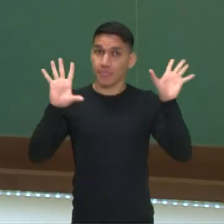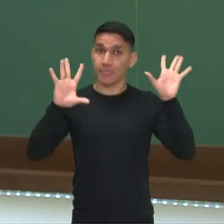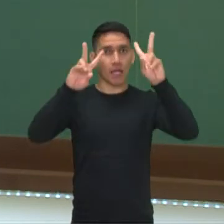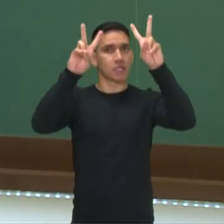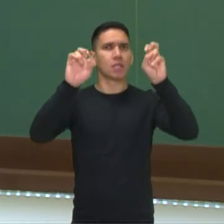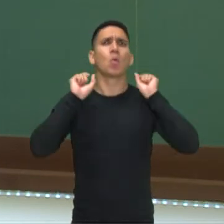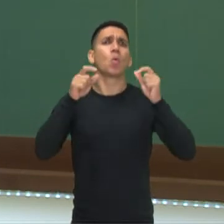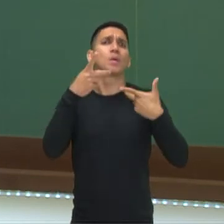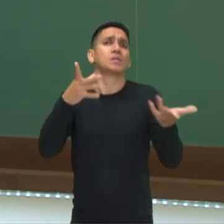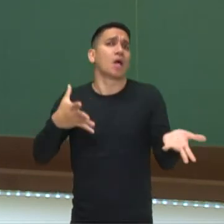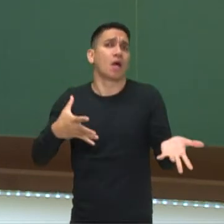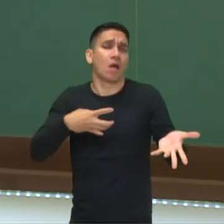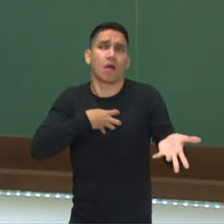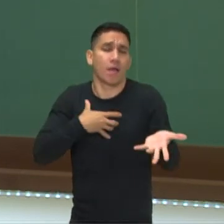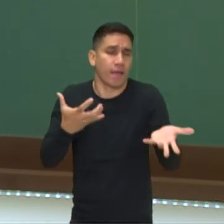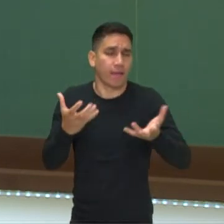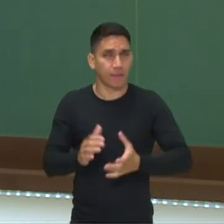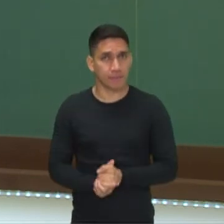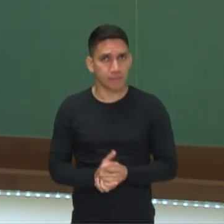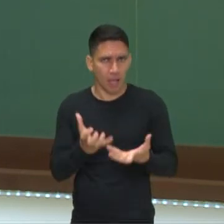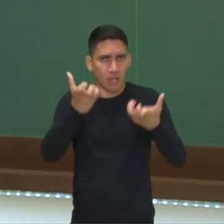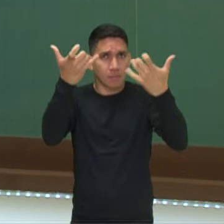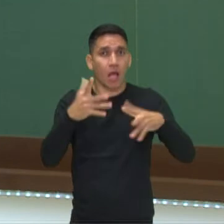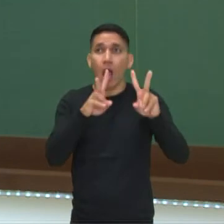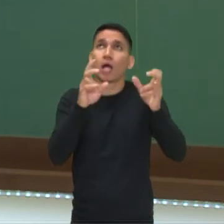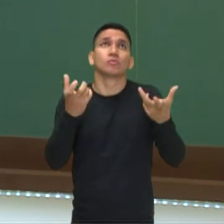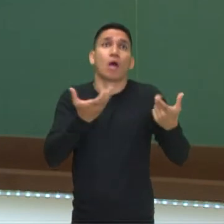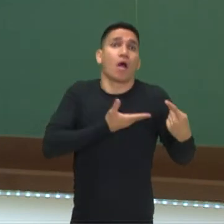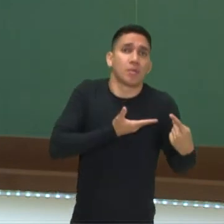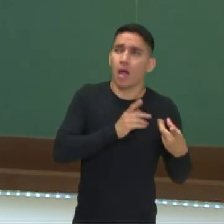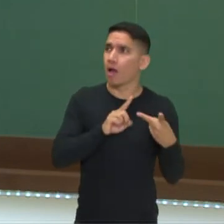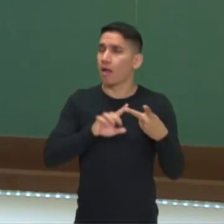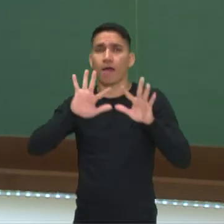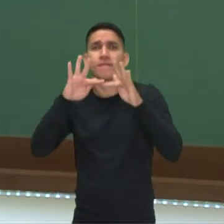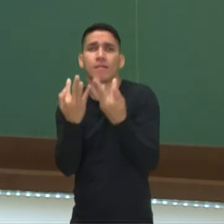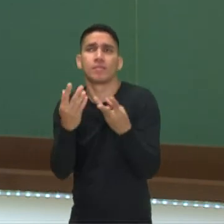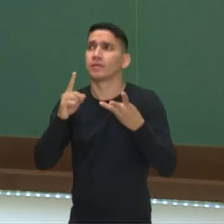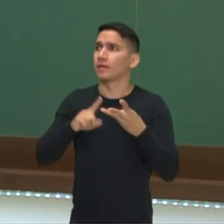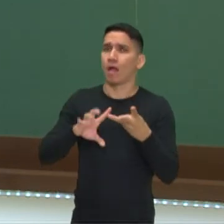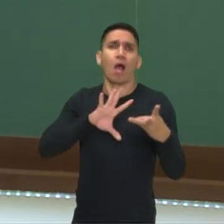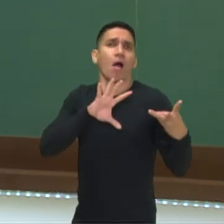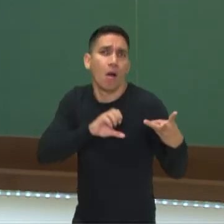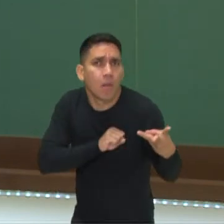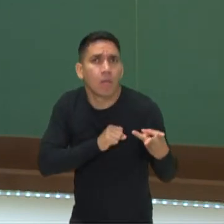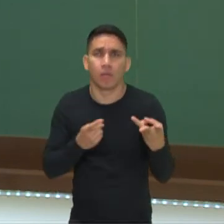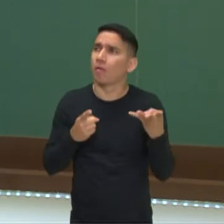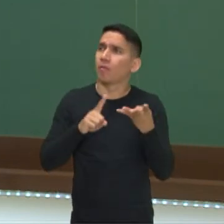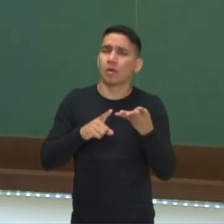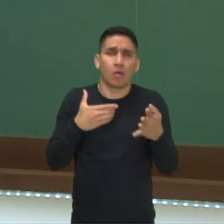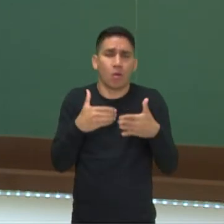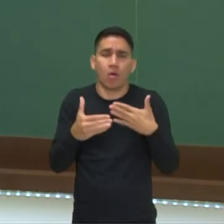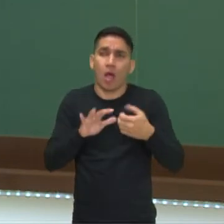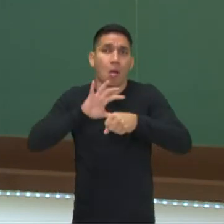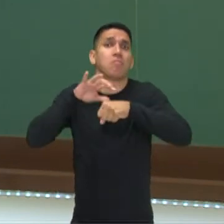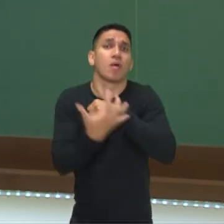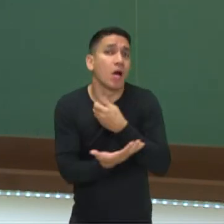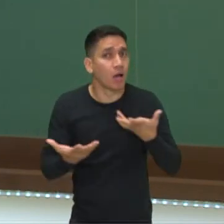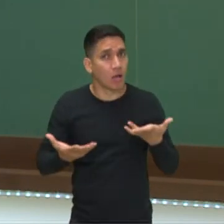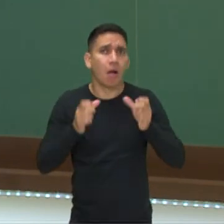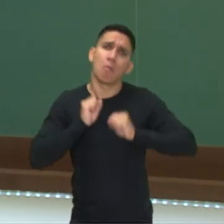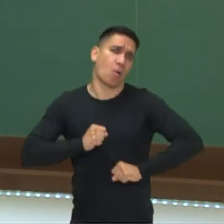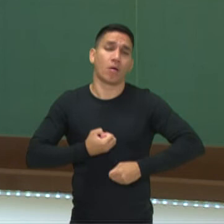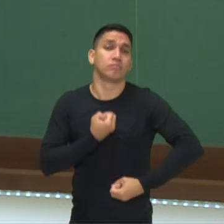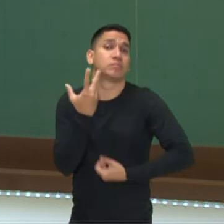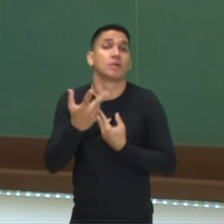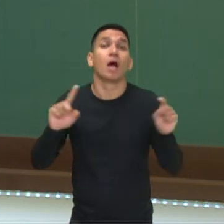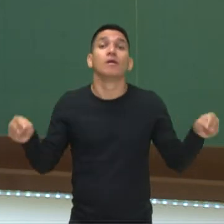você quer falar? Você quer falar sobre amizade, sobre família, sobre amor, sobre a própria pandemia? Você pode fazer um poema